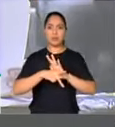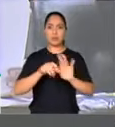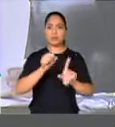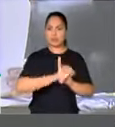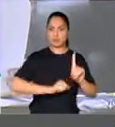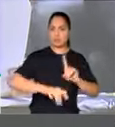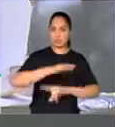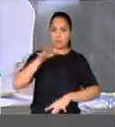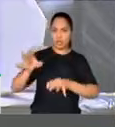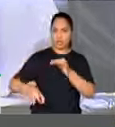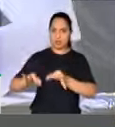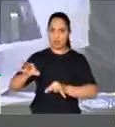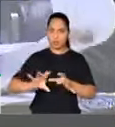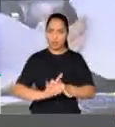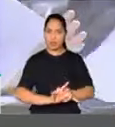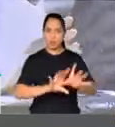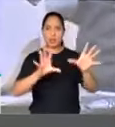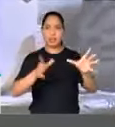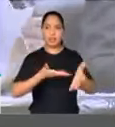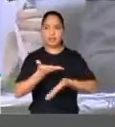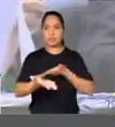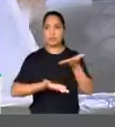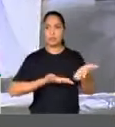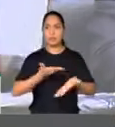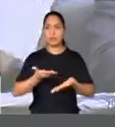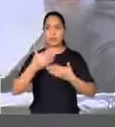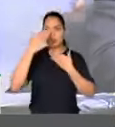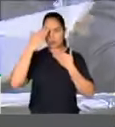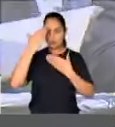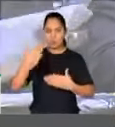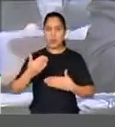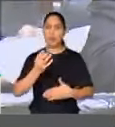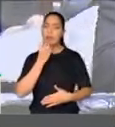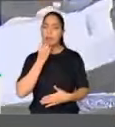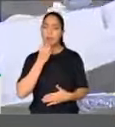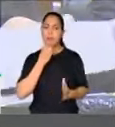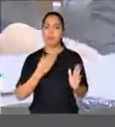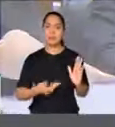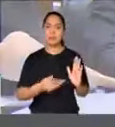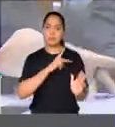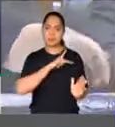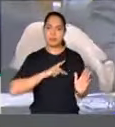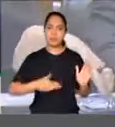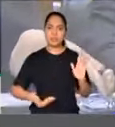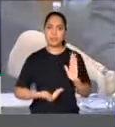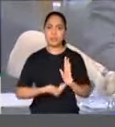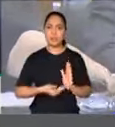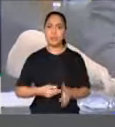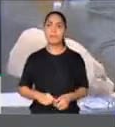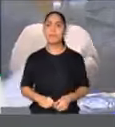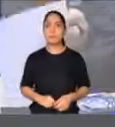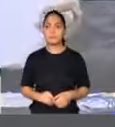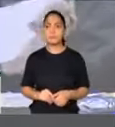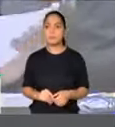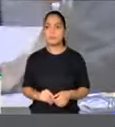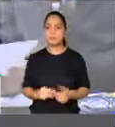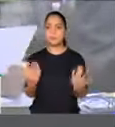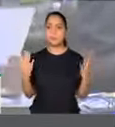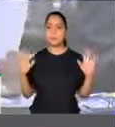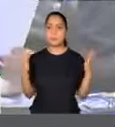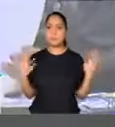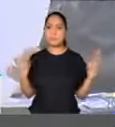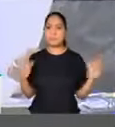mais livre e solidária. Muito obrigado. Rodrigo Maia, presidente da Câmara Federal.